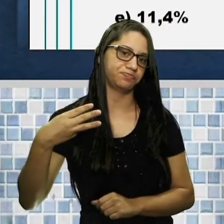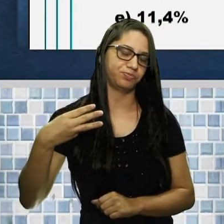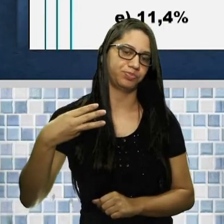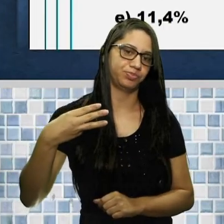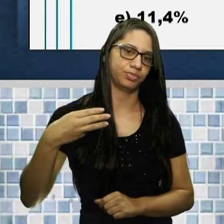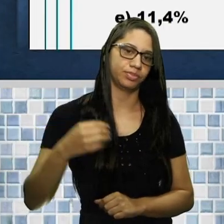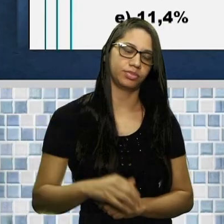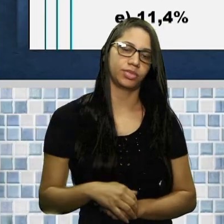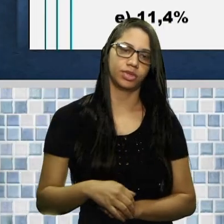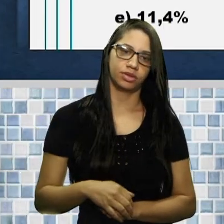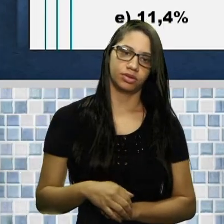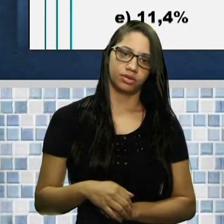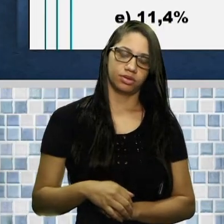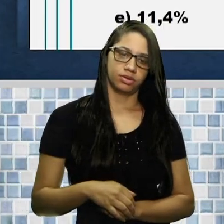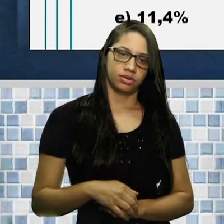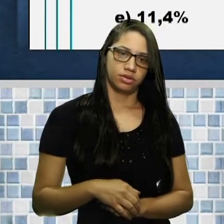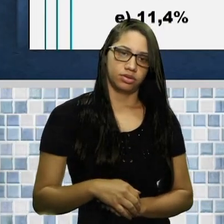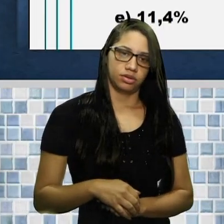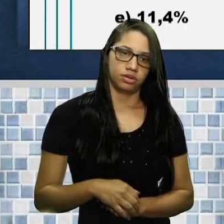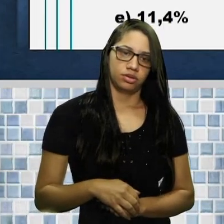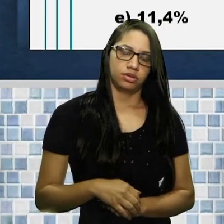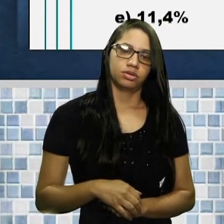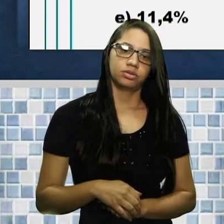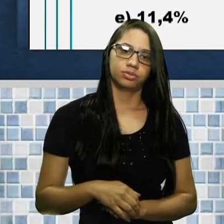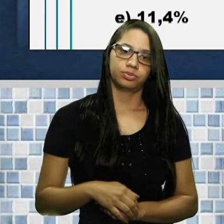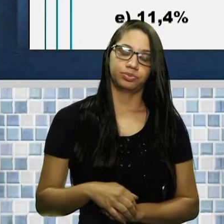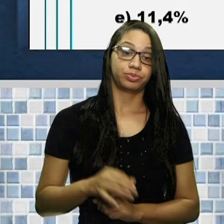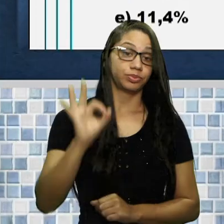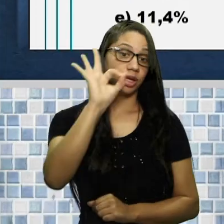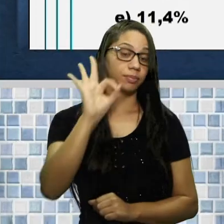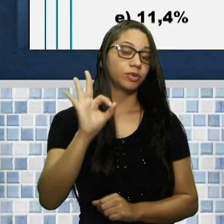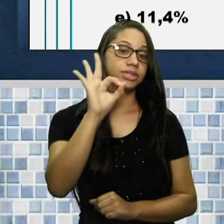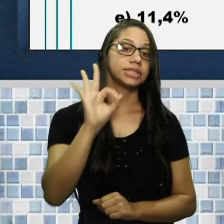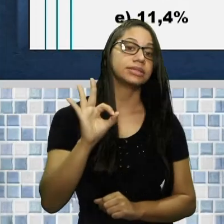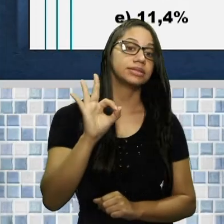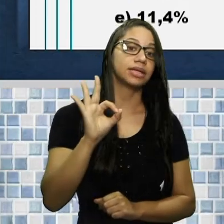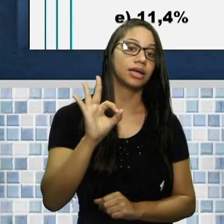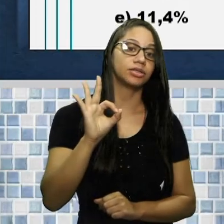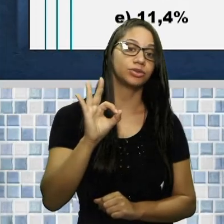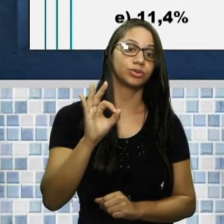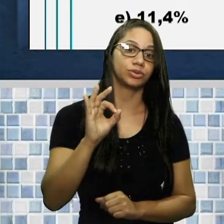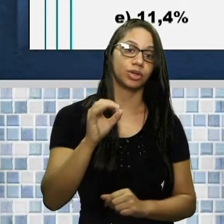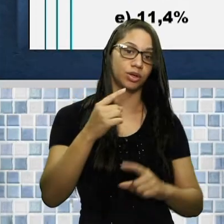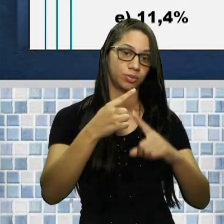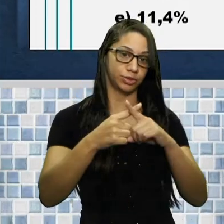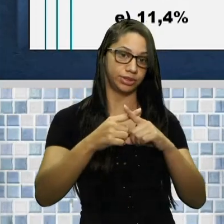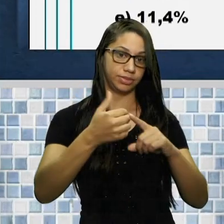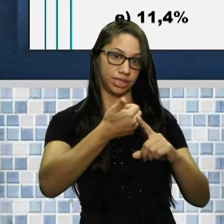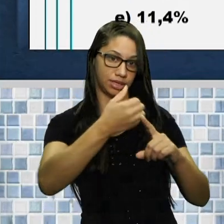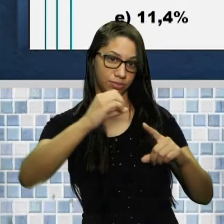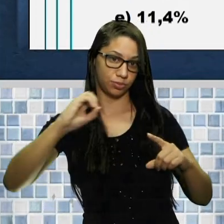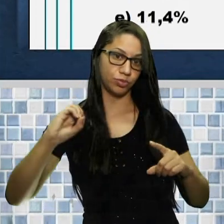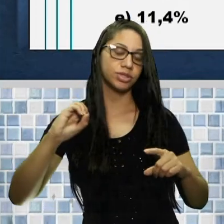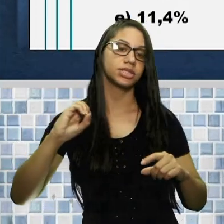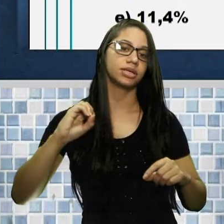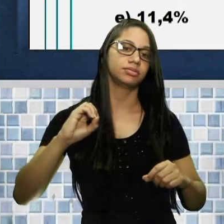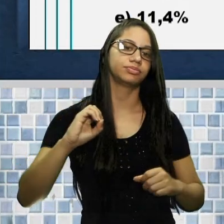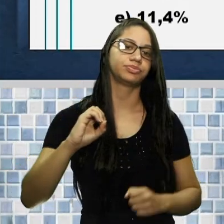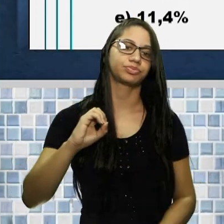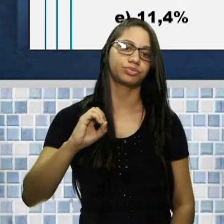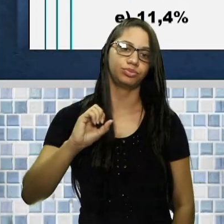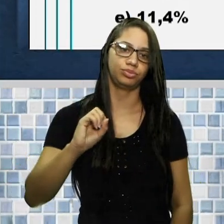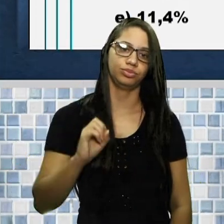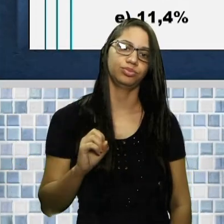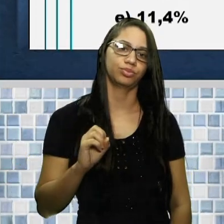0,113. Para determinar exatamente a porcentagem, devemos multiplicar esse valor por 100. Multiplicando por 100,